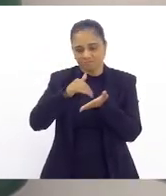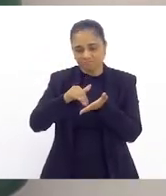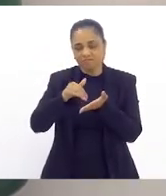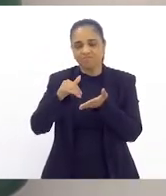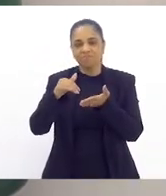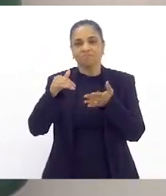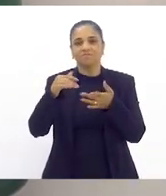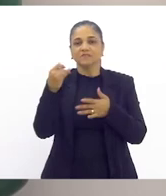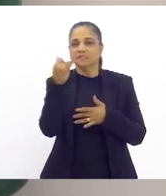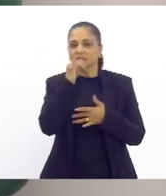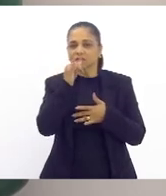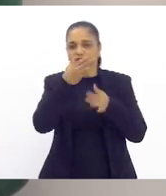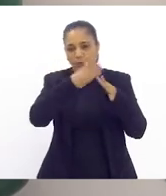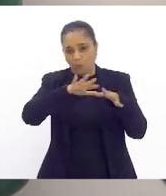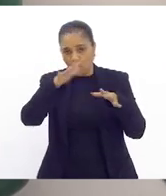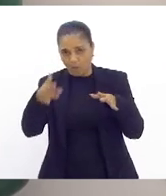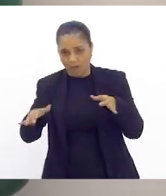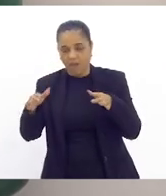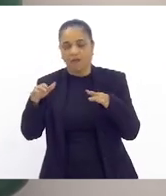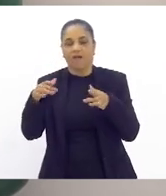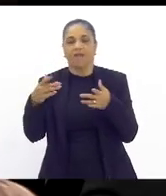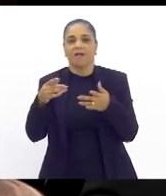Felipe Peixoto